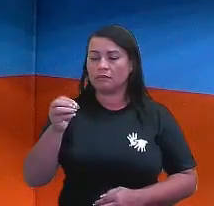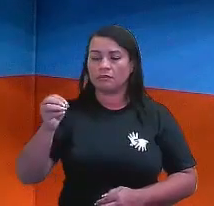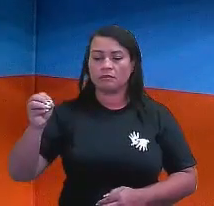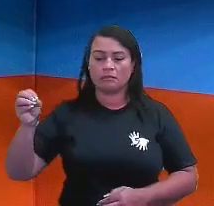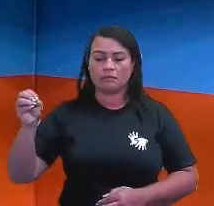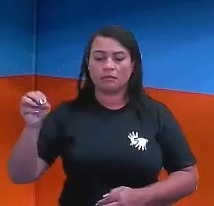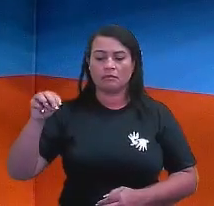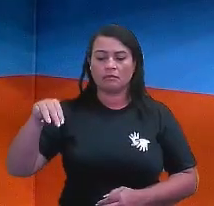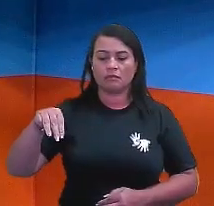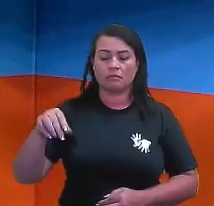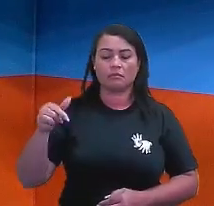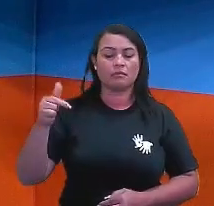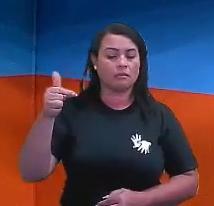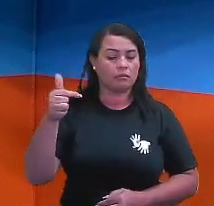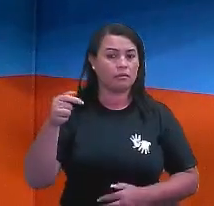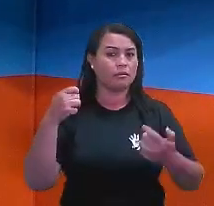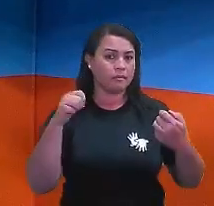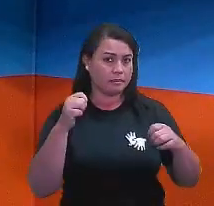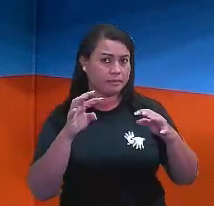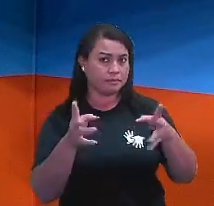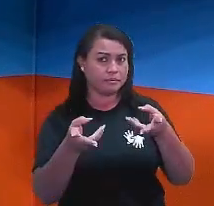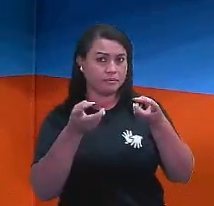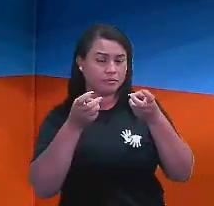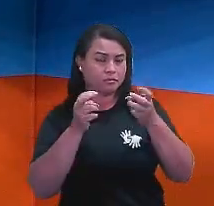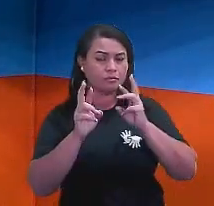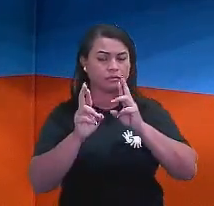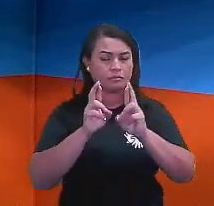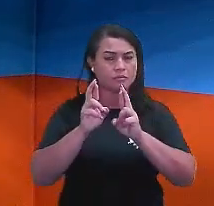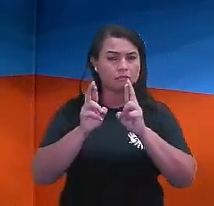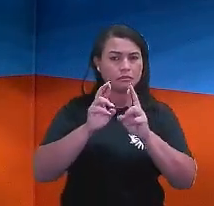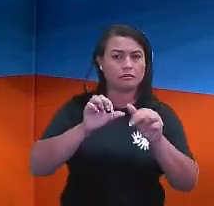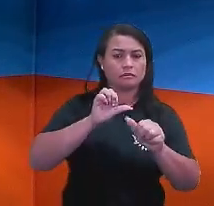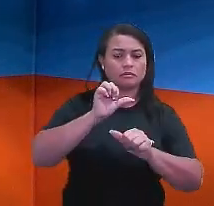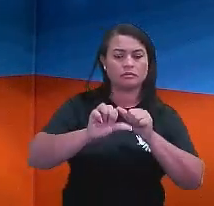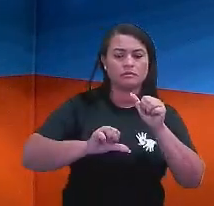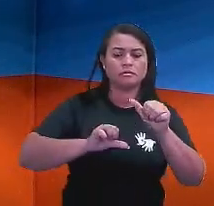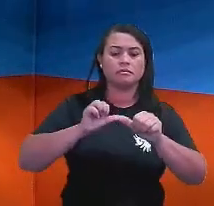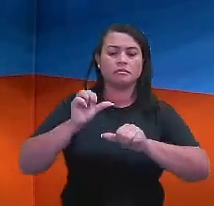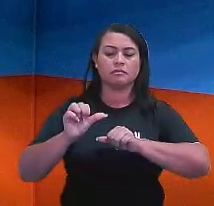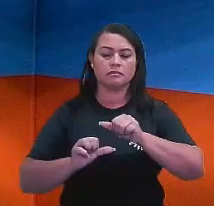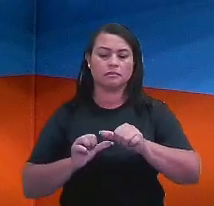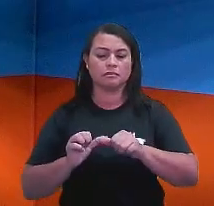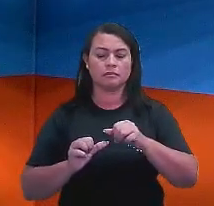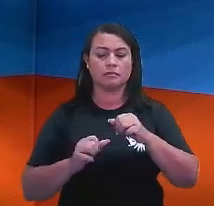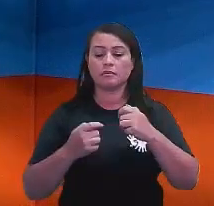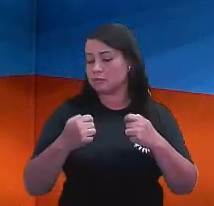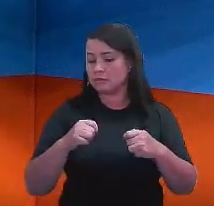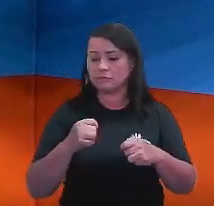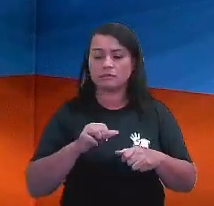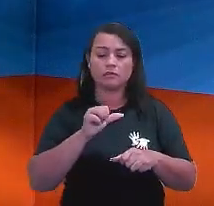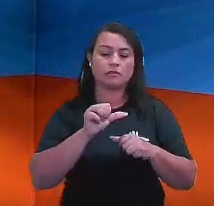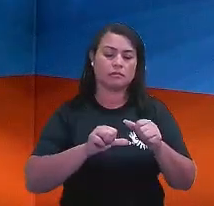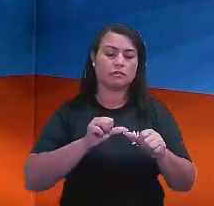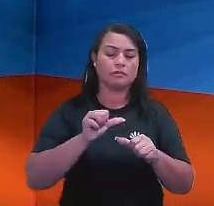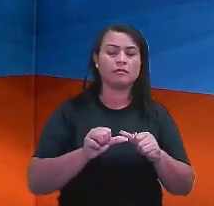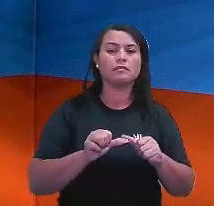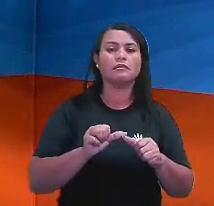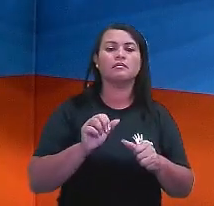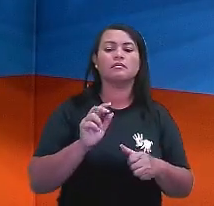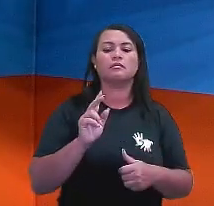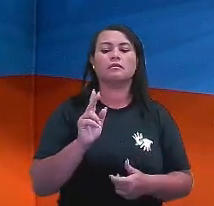metros quadrados. Então, a gente precisa ver que essa relação de transformação, tá? Quando eu precisar mudar para hectares, para